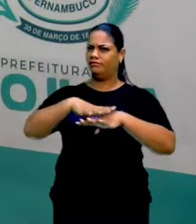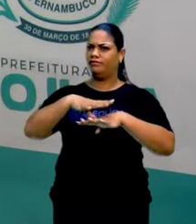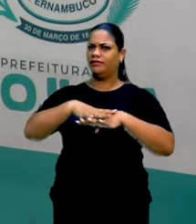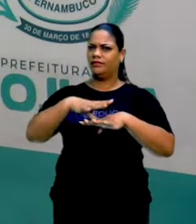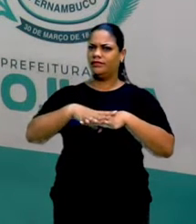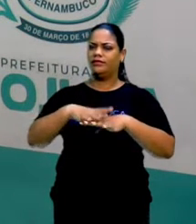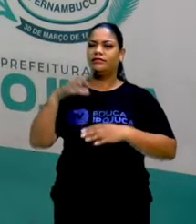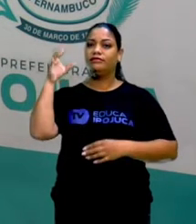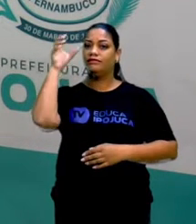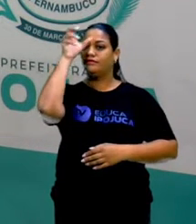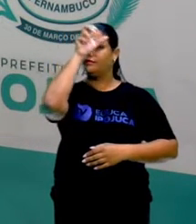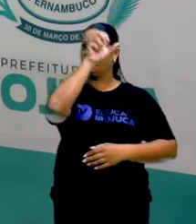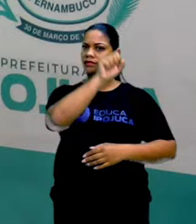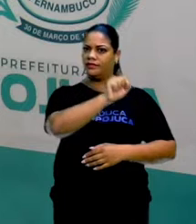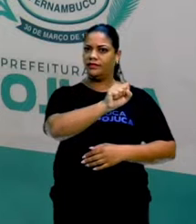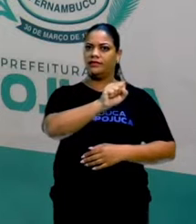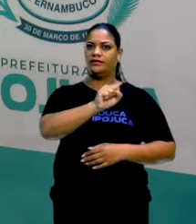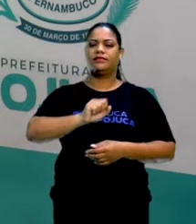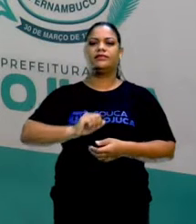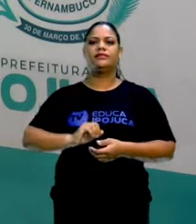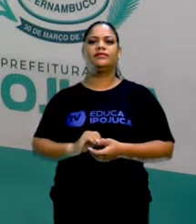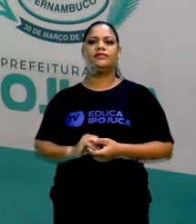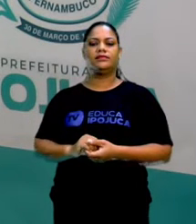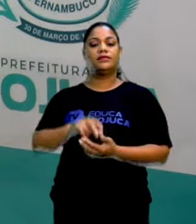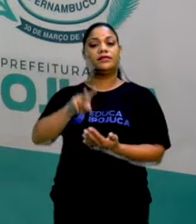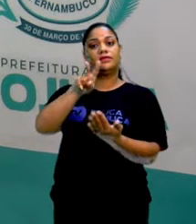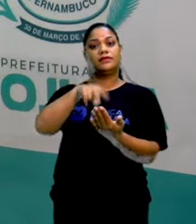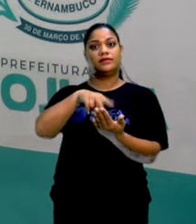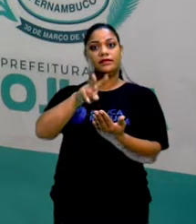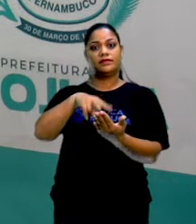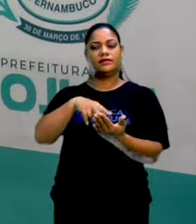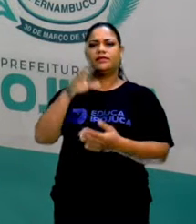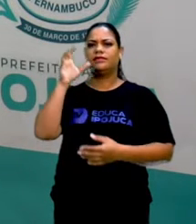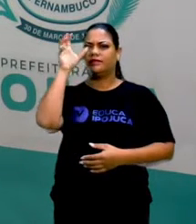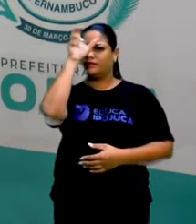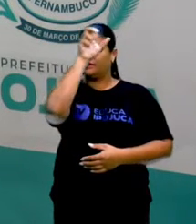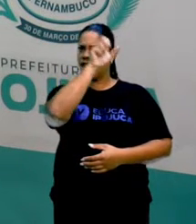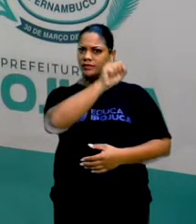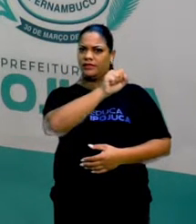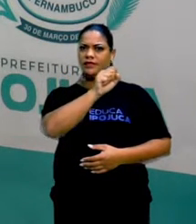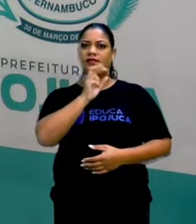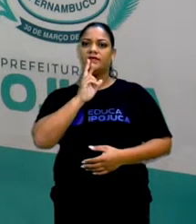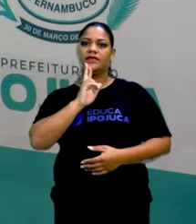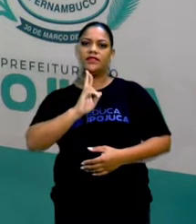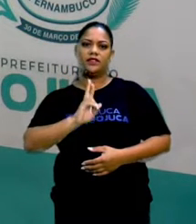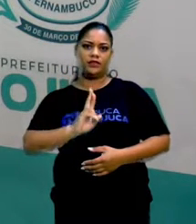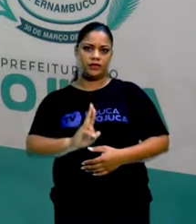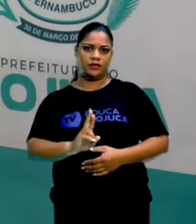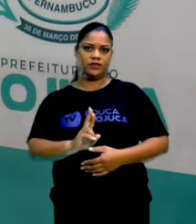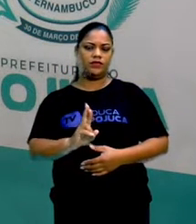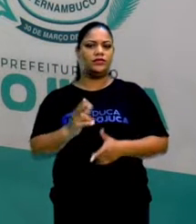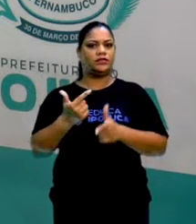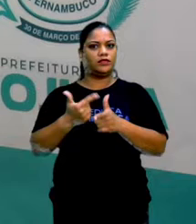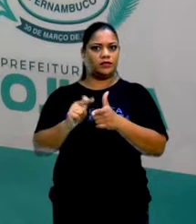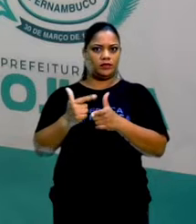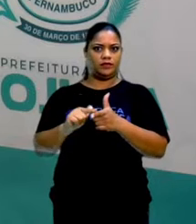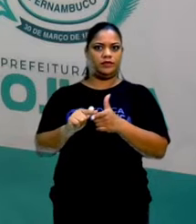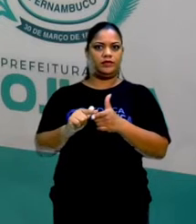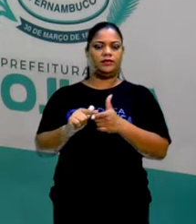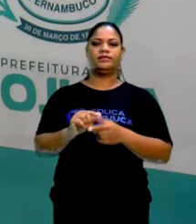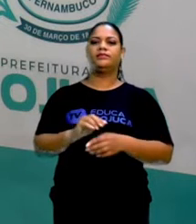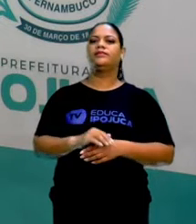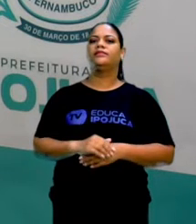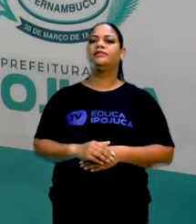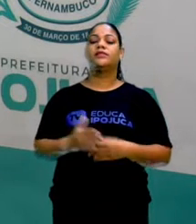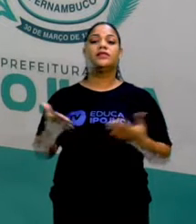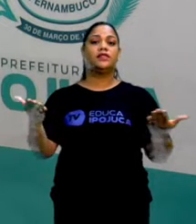gente compreendeu como é que a gente lê, compreende e responde alguns problemas de matemática.